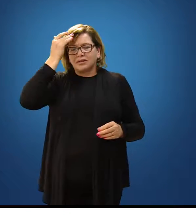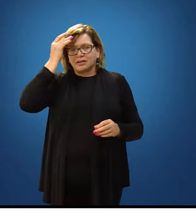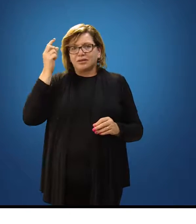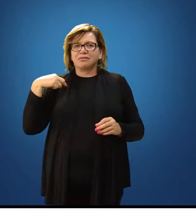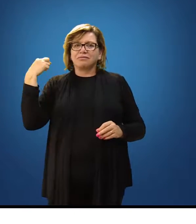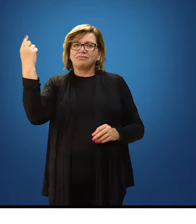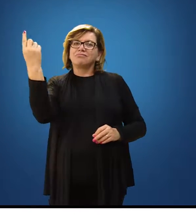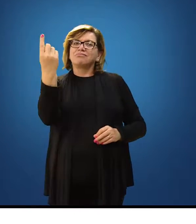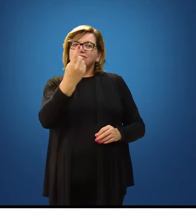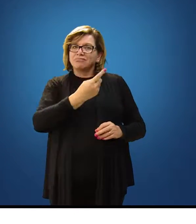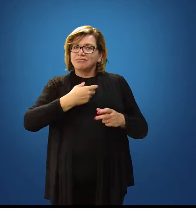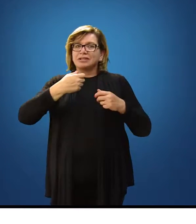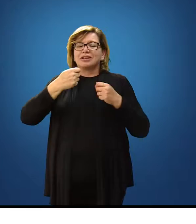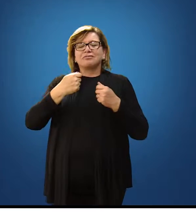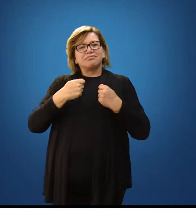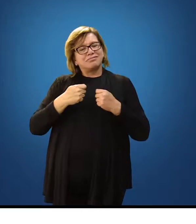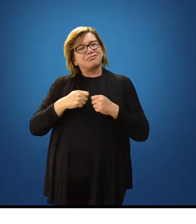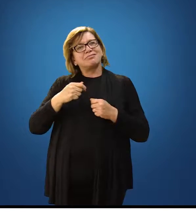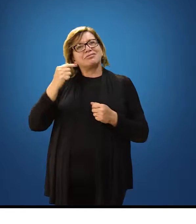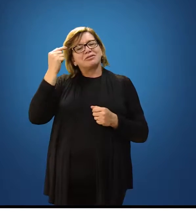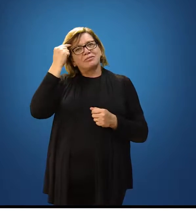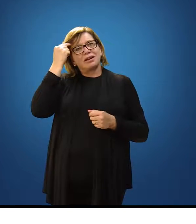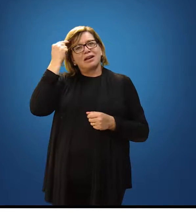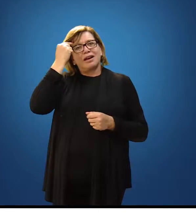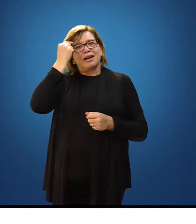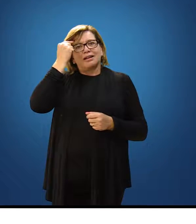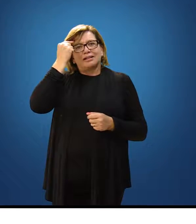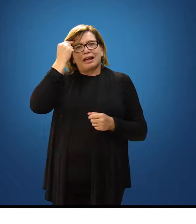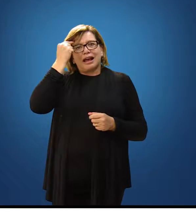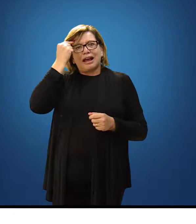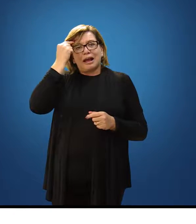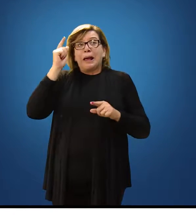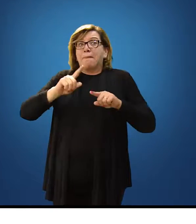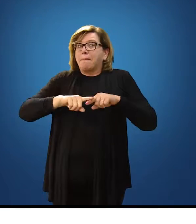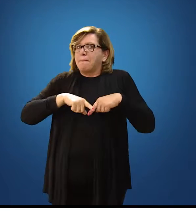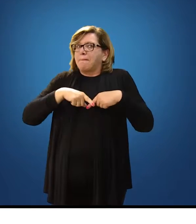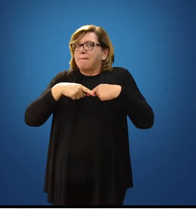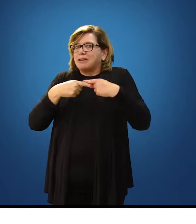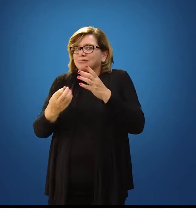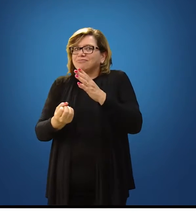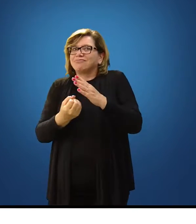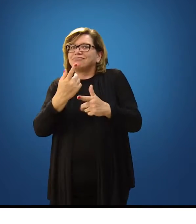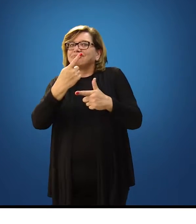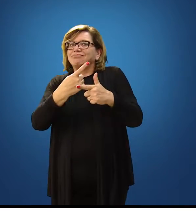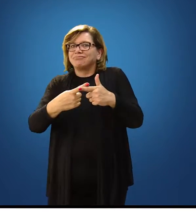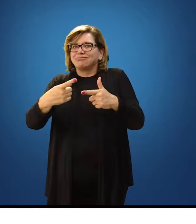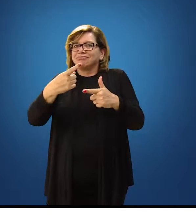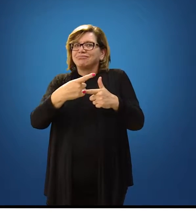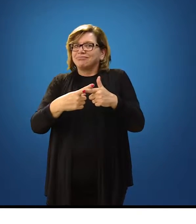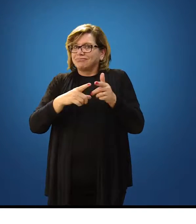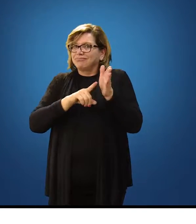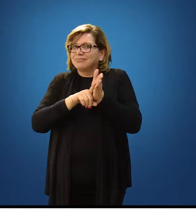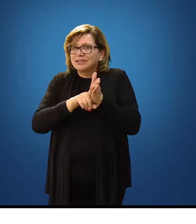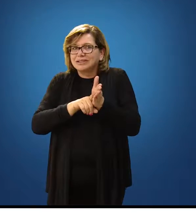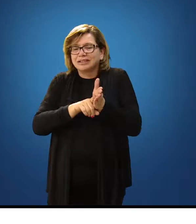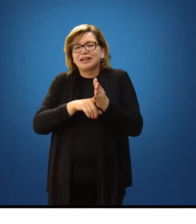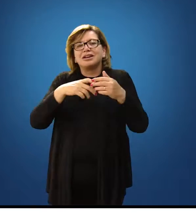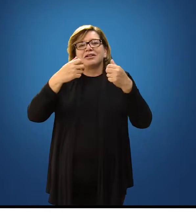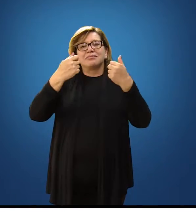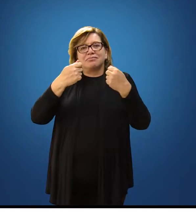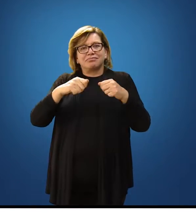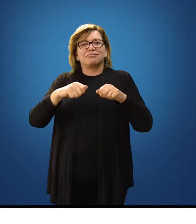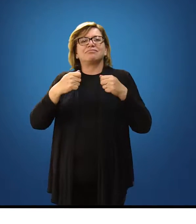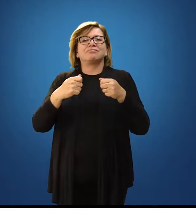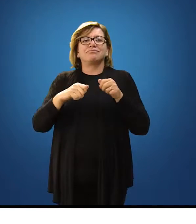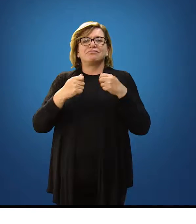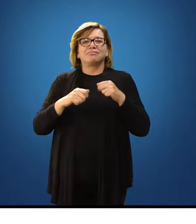que podemos pensar nisso, mas na hora de criar o problema de pesquisa no nosso trabalho, ele tem que